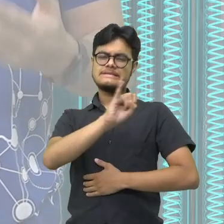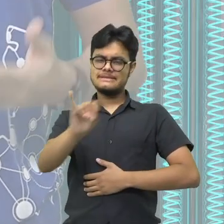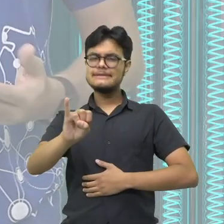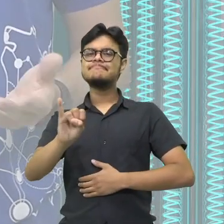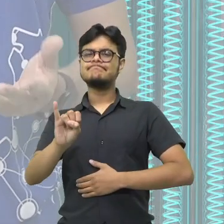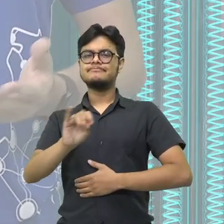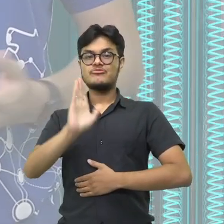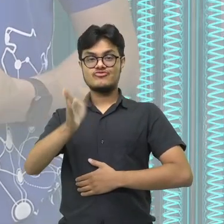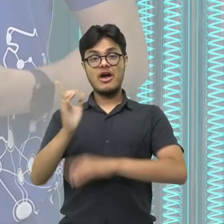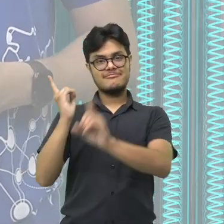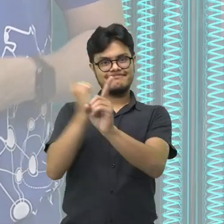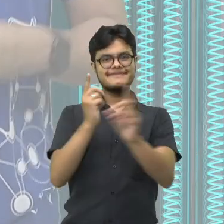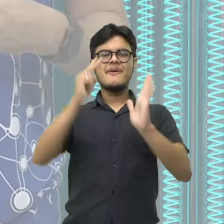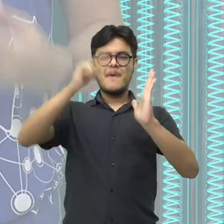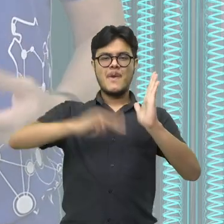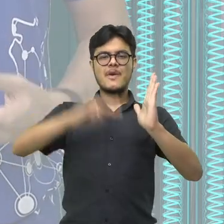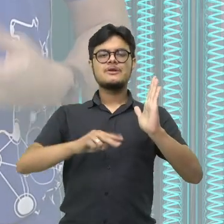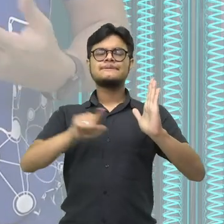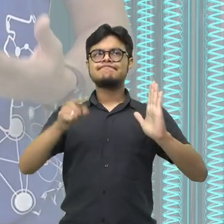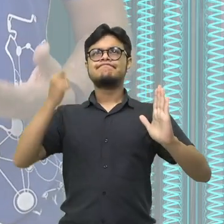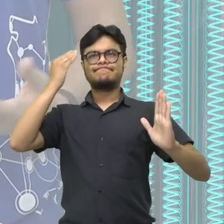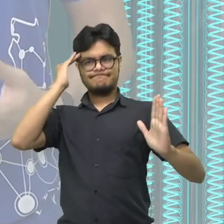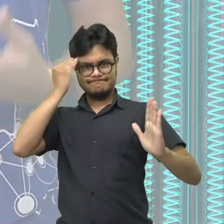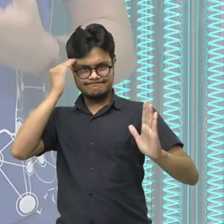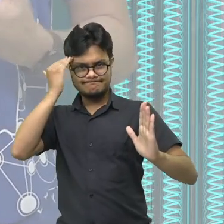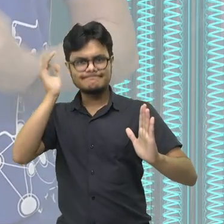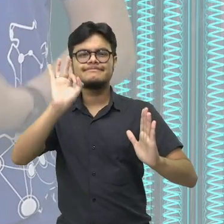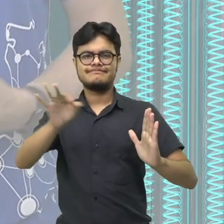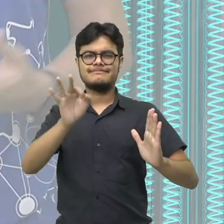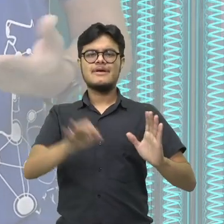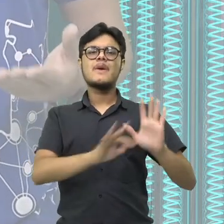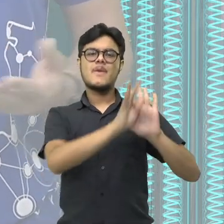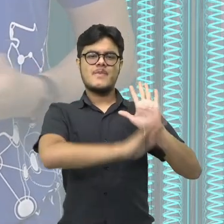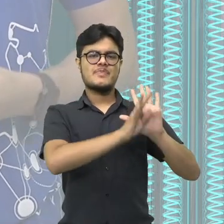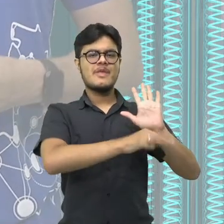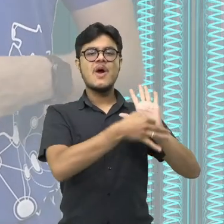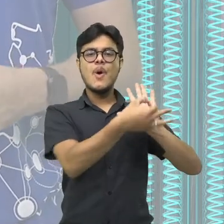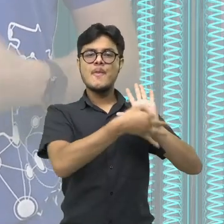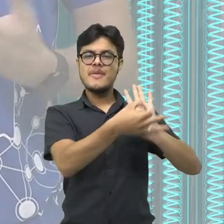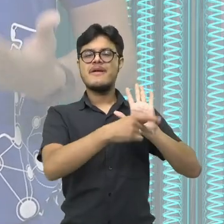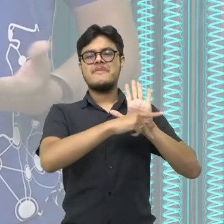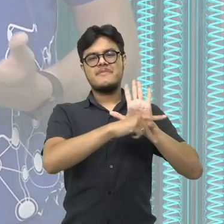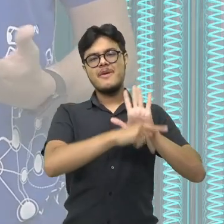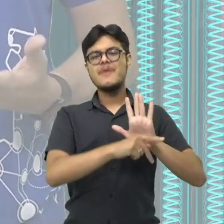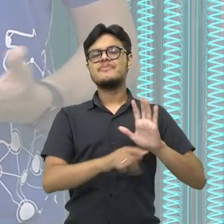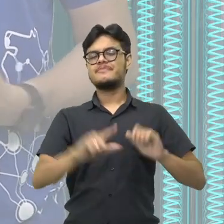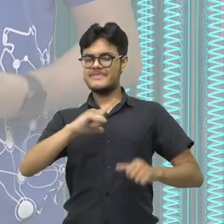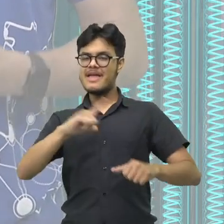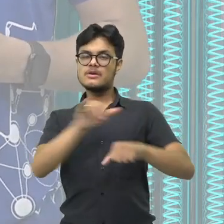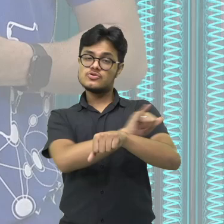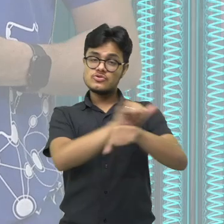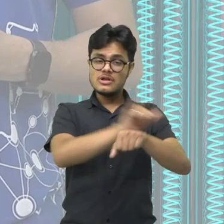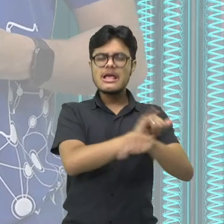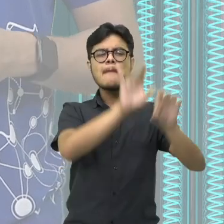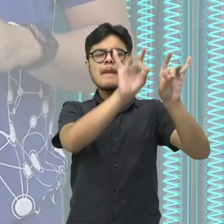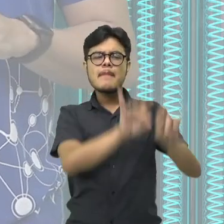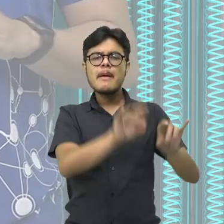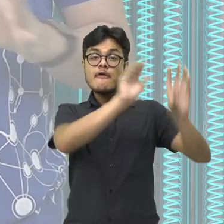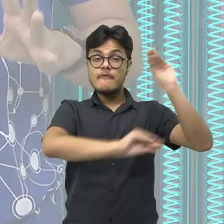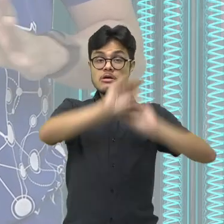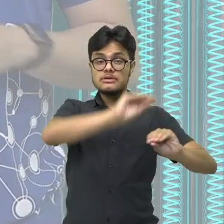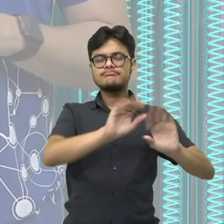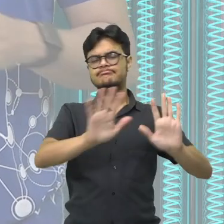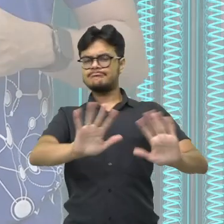né, se deparem aí com esses textos, consigam identificar os argumentos que nós temos nesses textos, né, e não